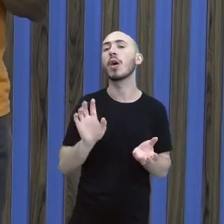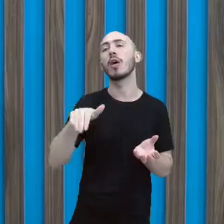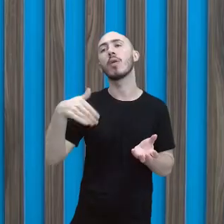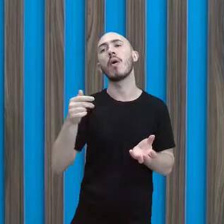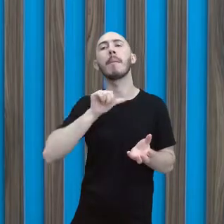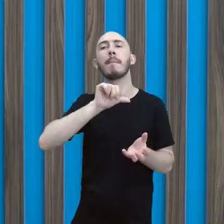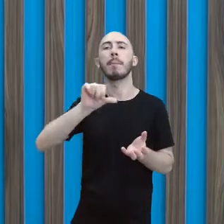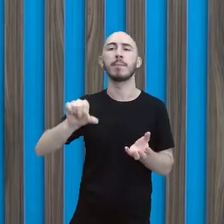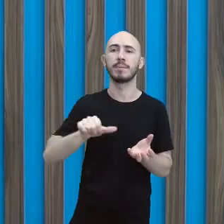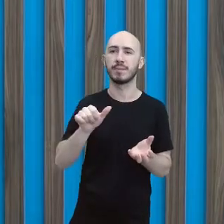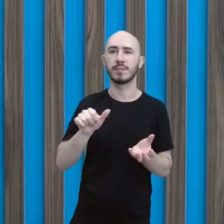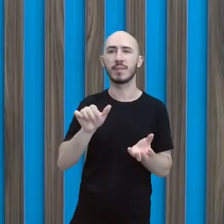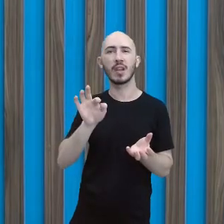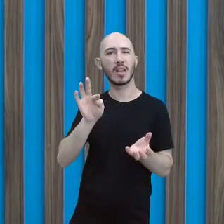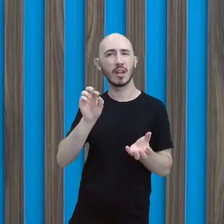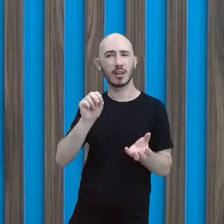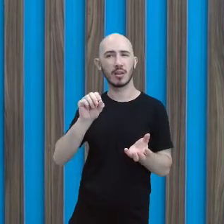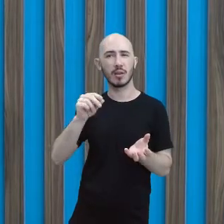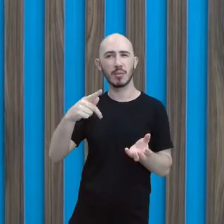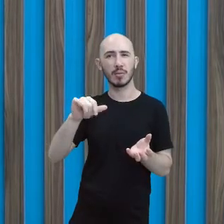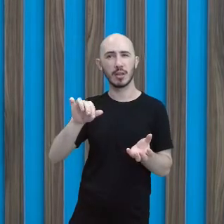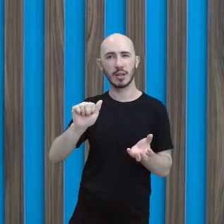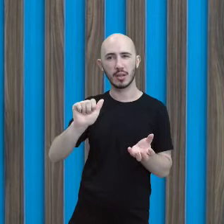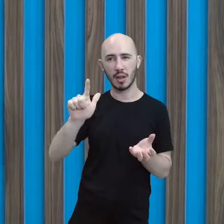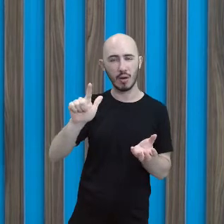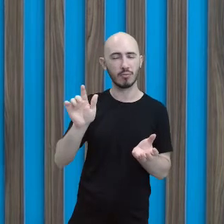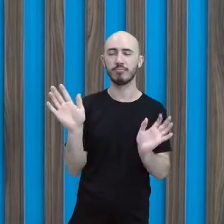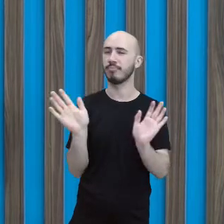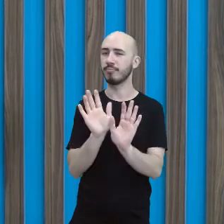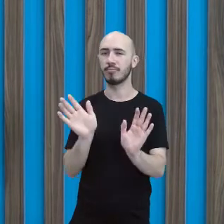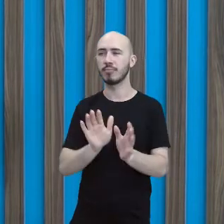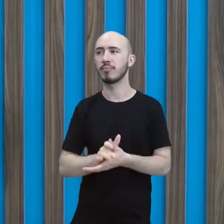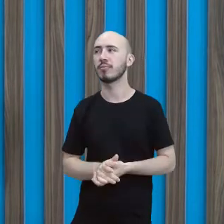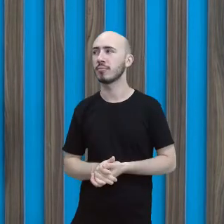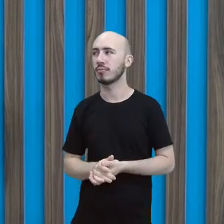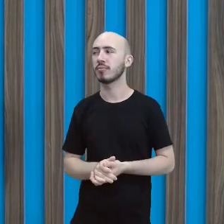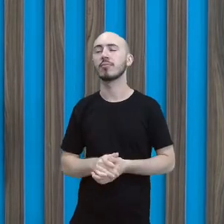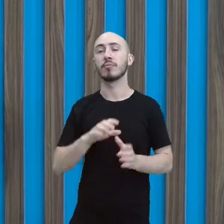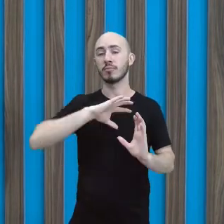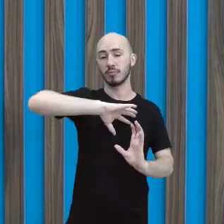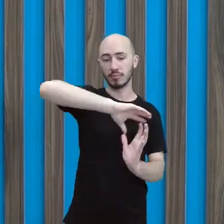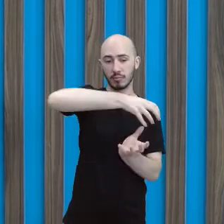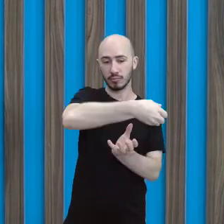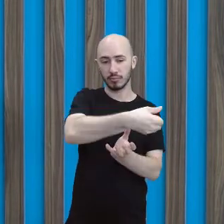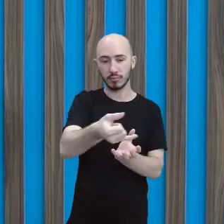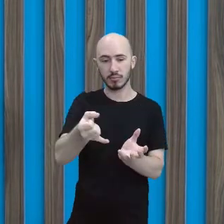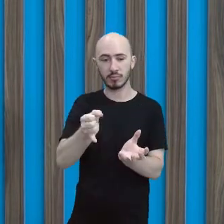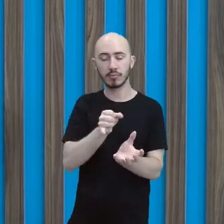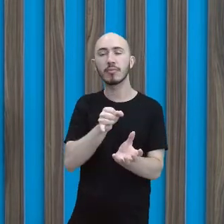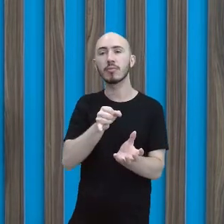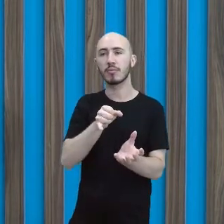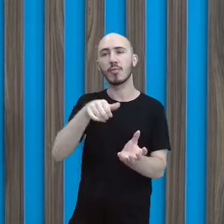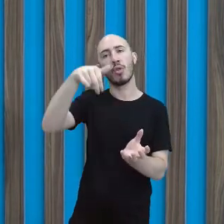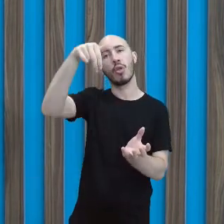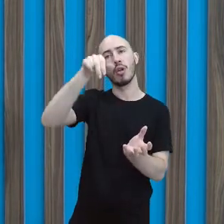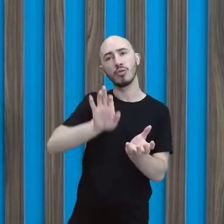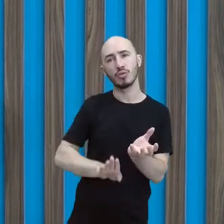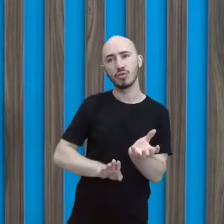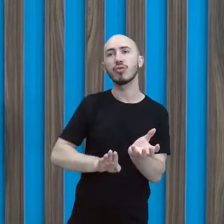da zona tropical. Ó, linha do Equador, aí o Trópico de Câncer, Capricórnio,